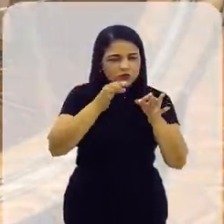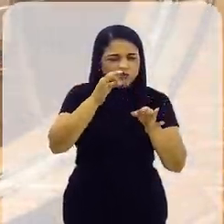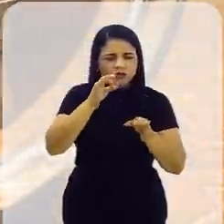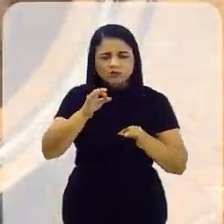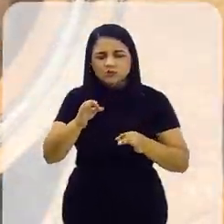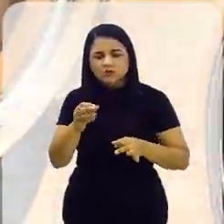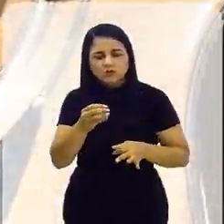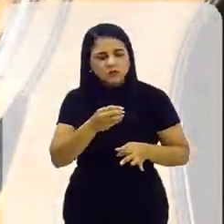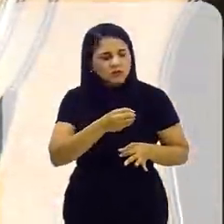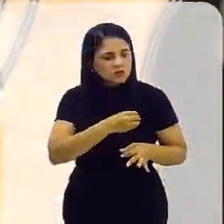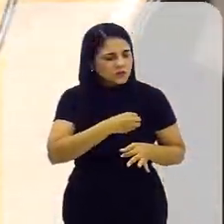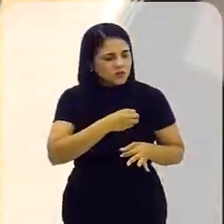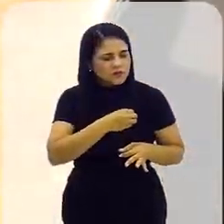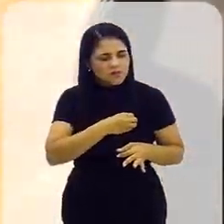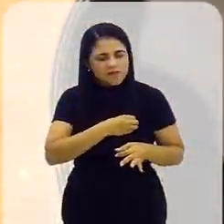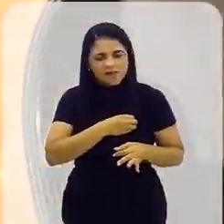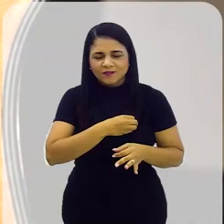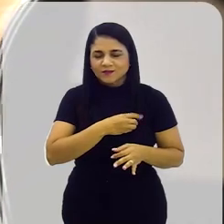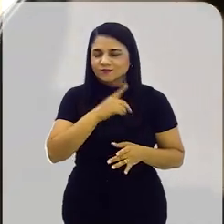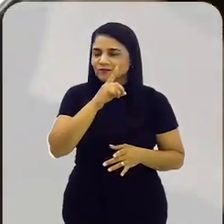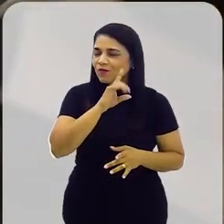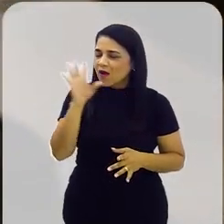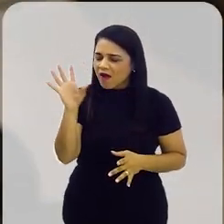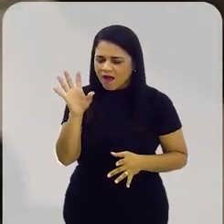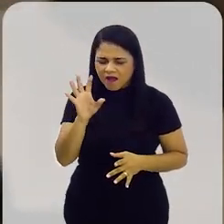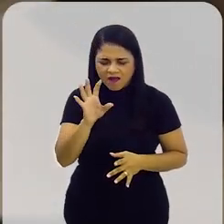justificou, teu